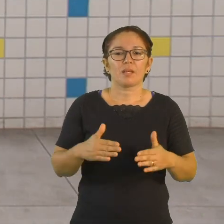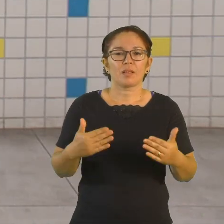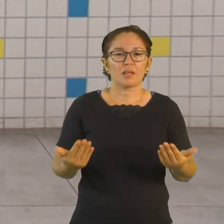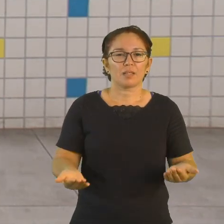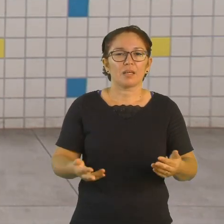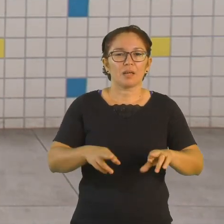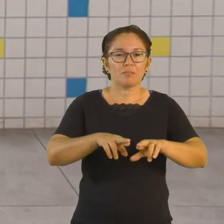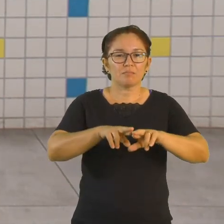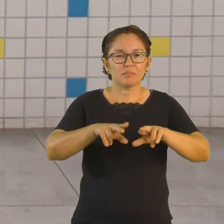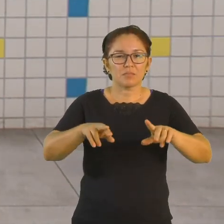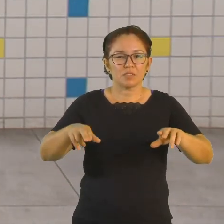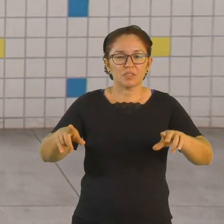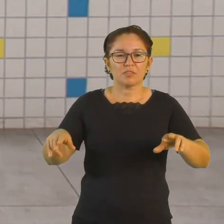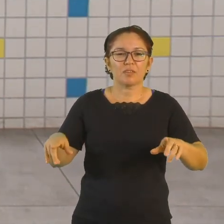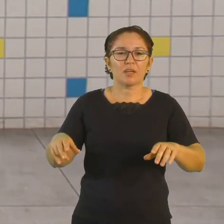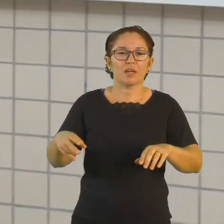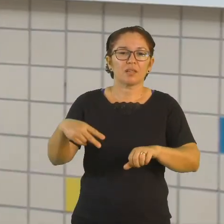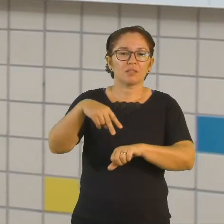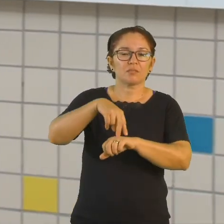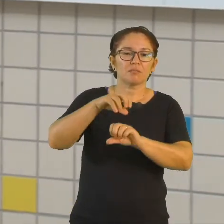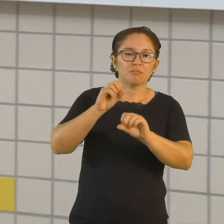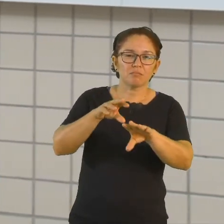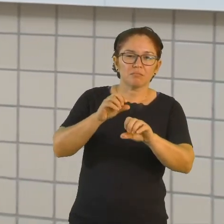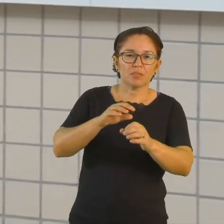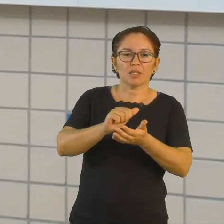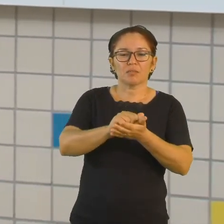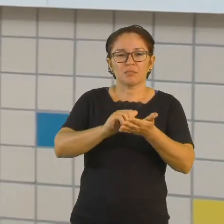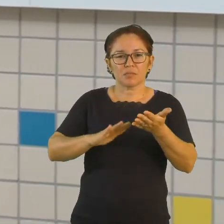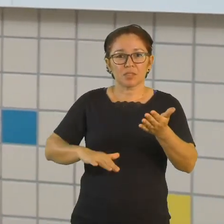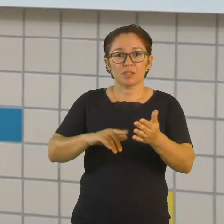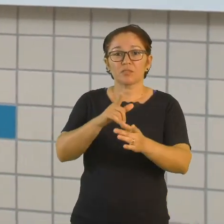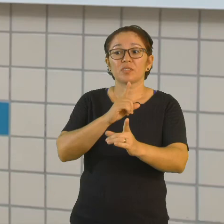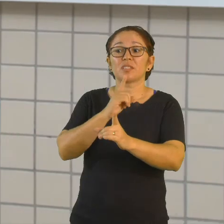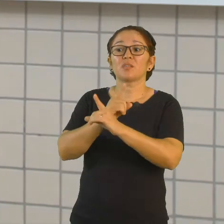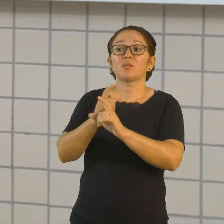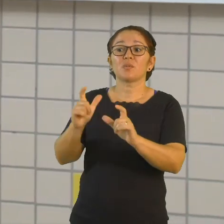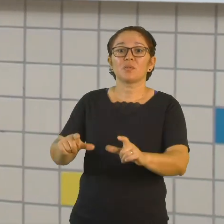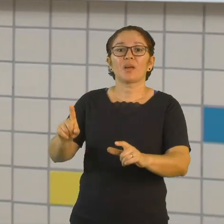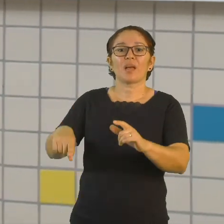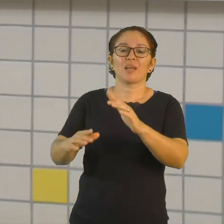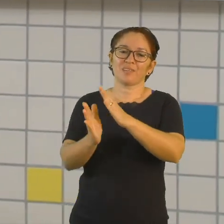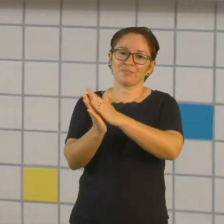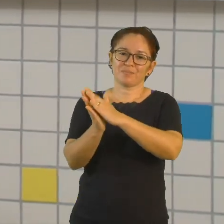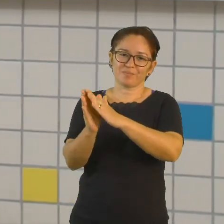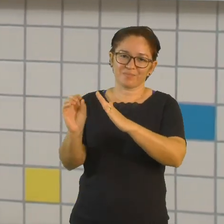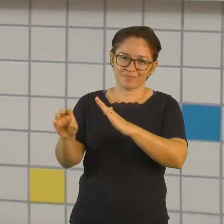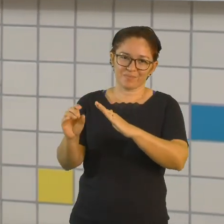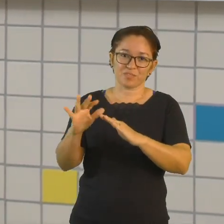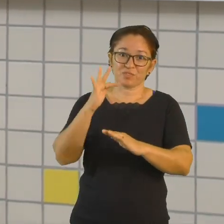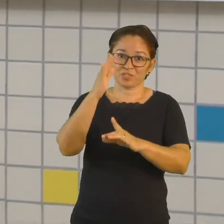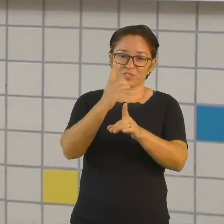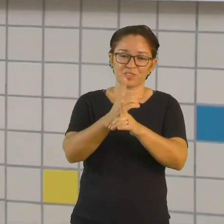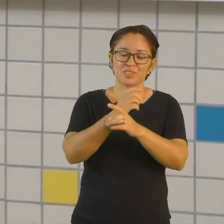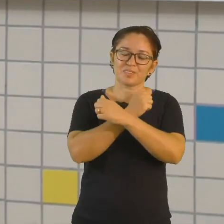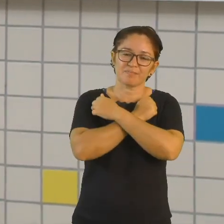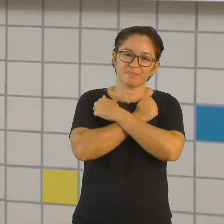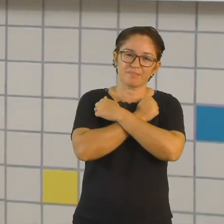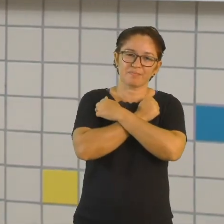vocês podem encontrar na plataforma Homeschool. Até a próxima aula, um grande abraço!